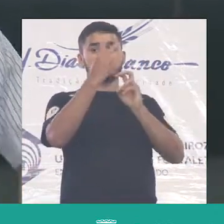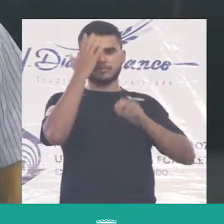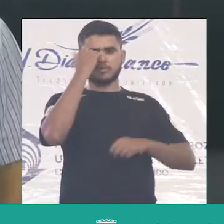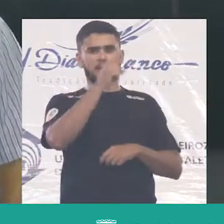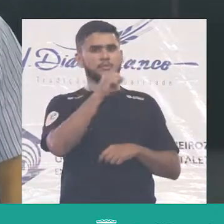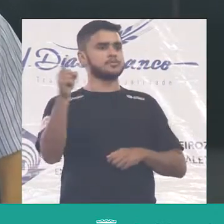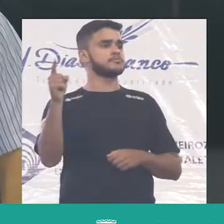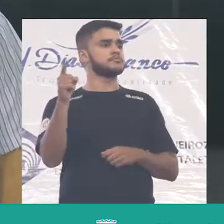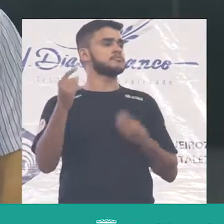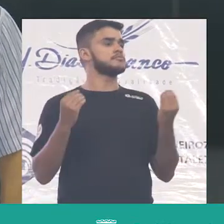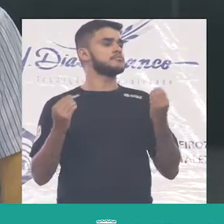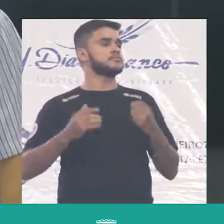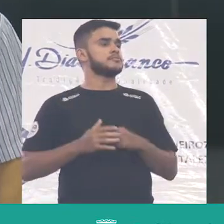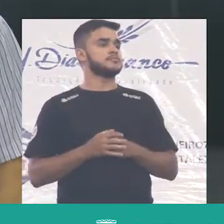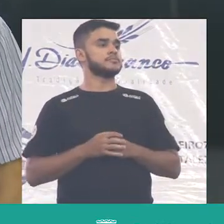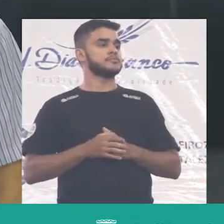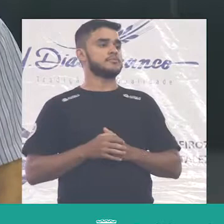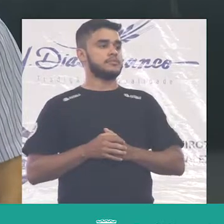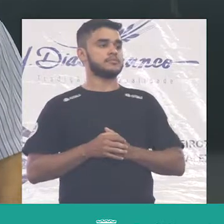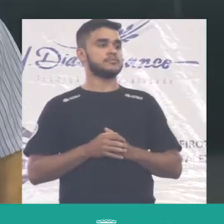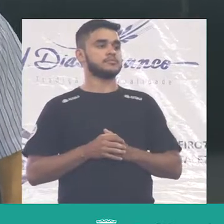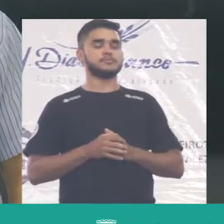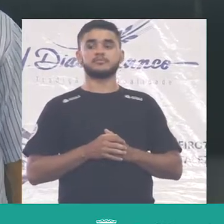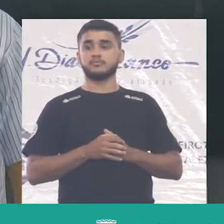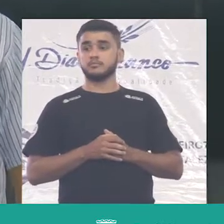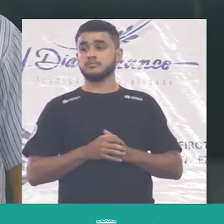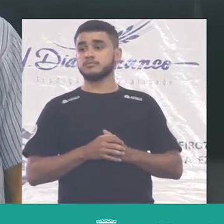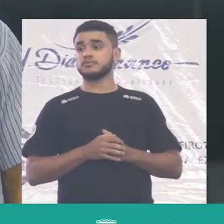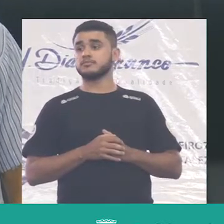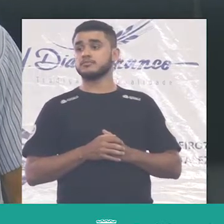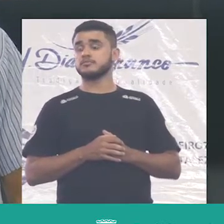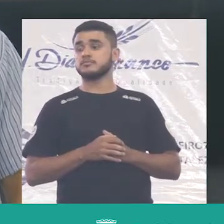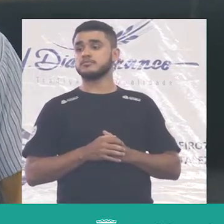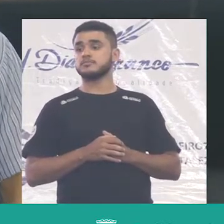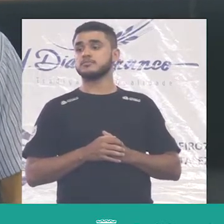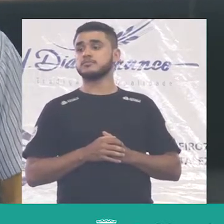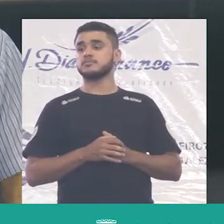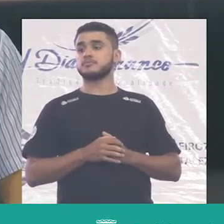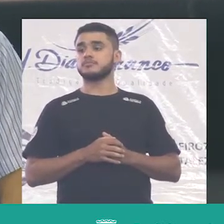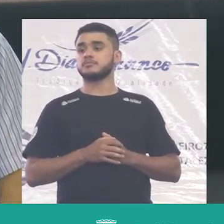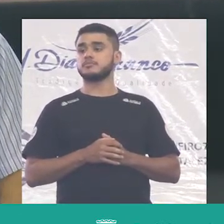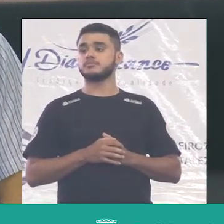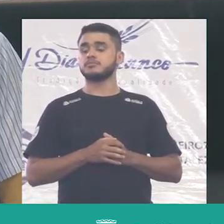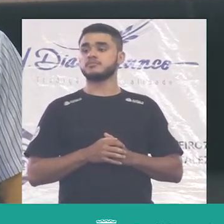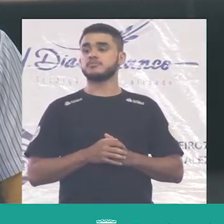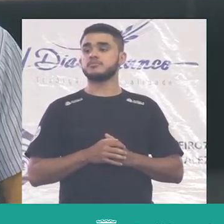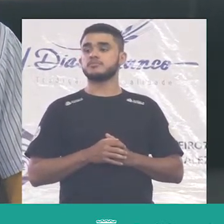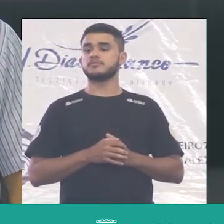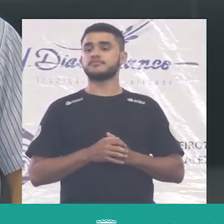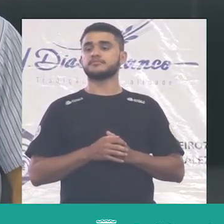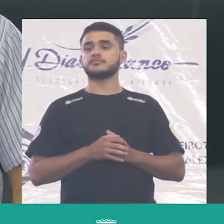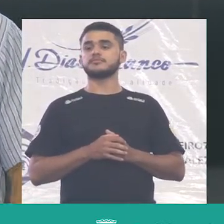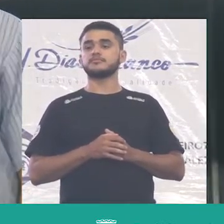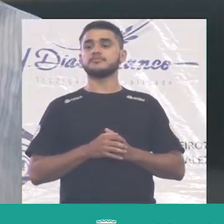que sabe. Então vocês vão escrever no papel de vocês. Escreva aí, ó, 15 ao quadrado igual.